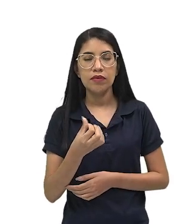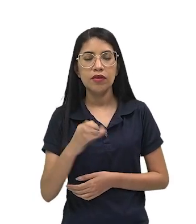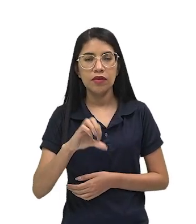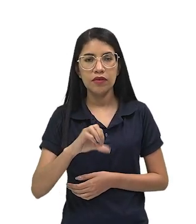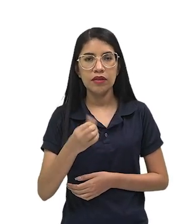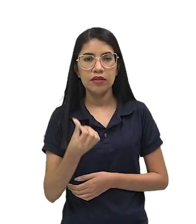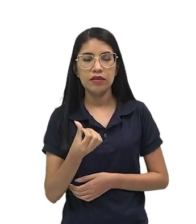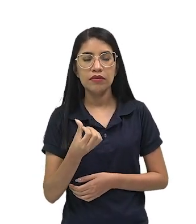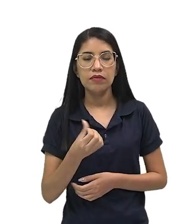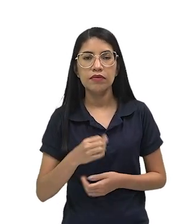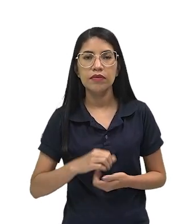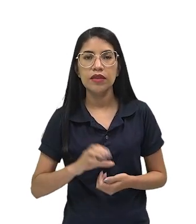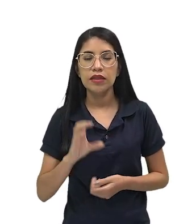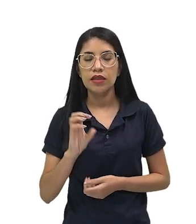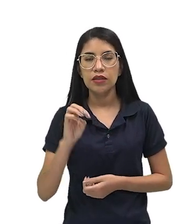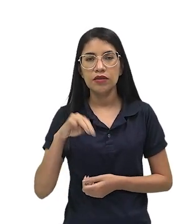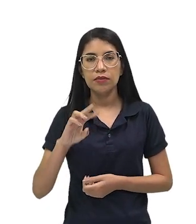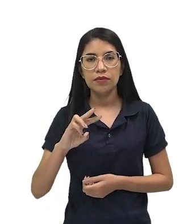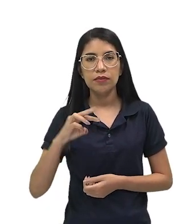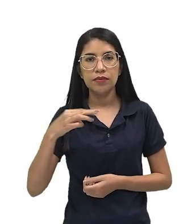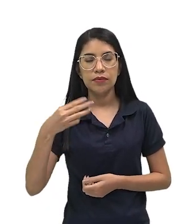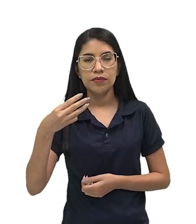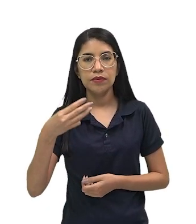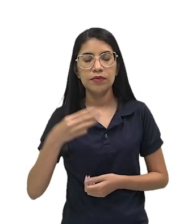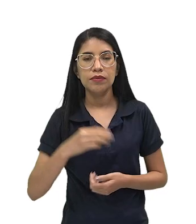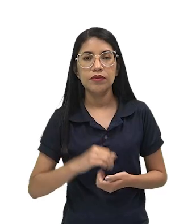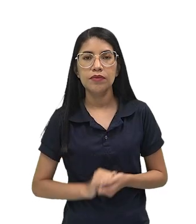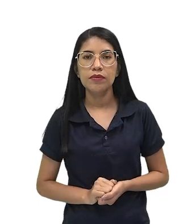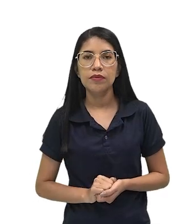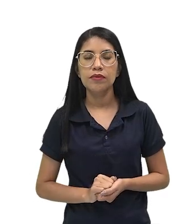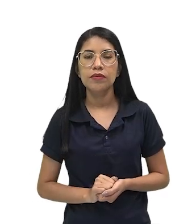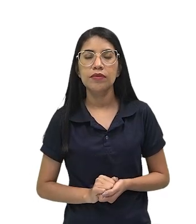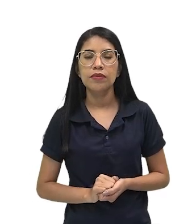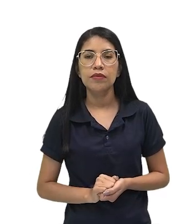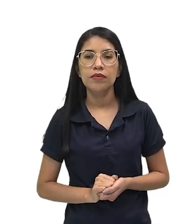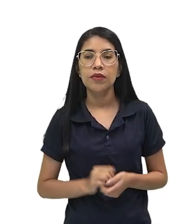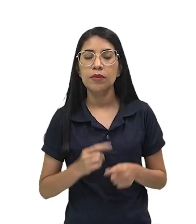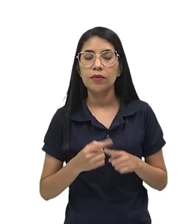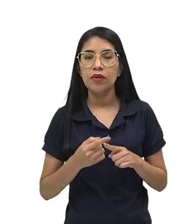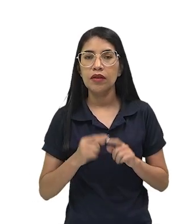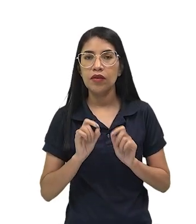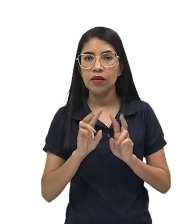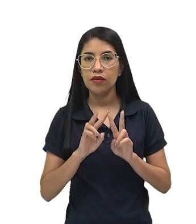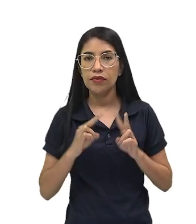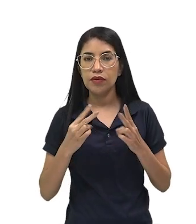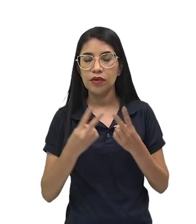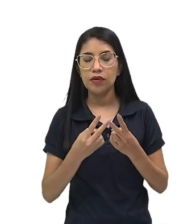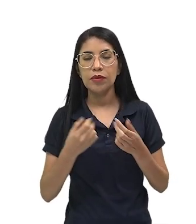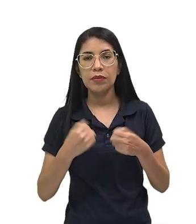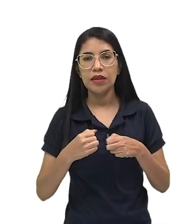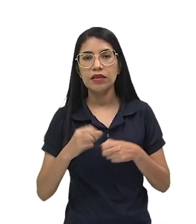olha a unidade, centímetros cúbicos, porque isto é um